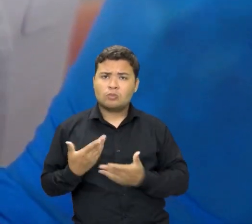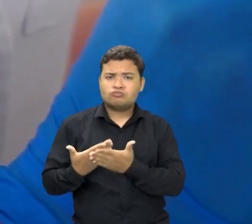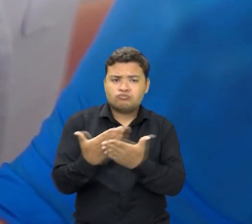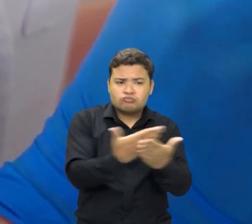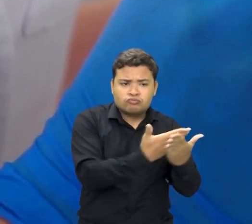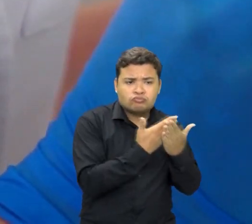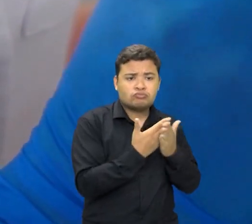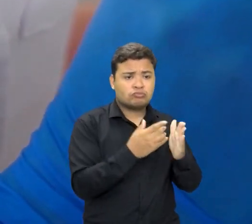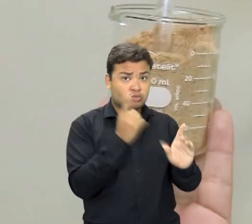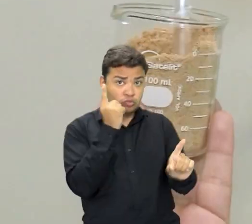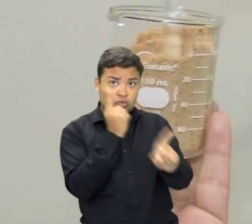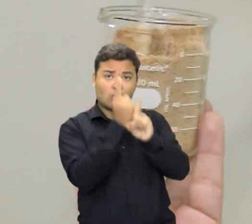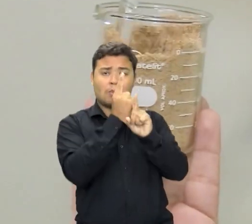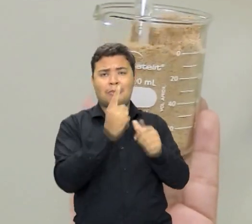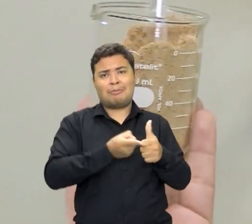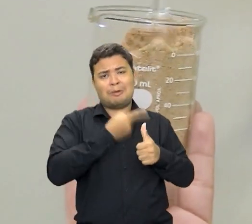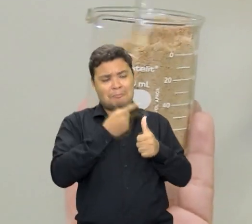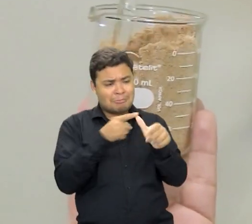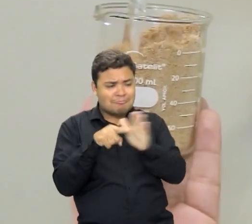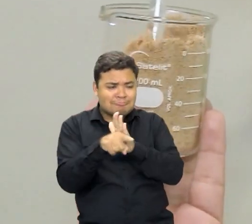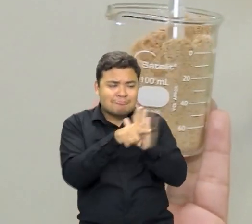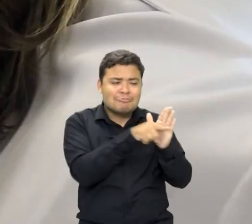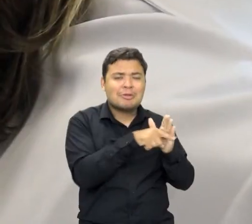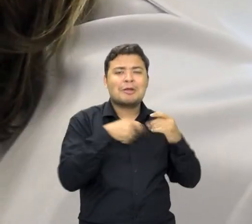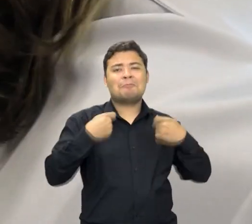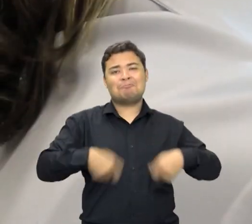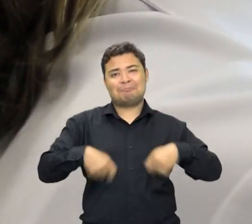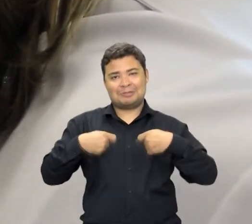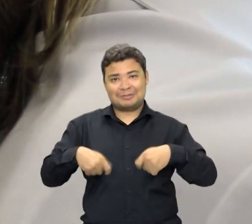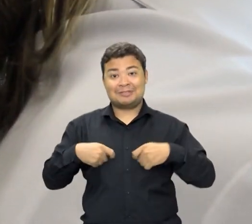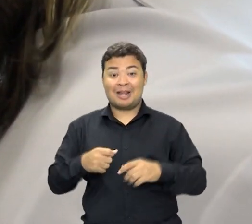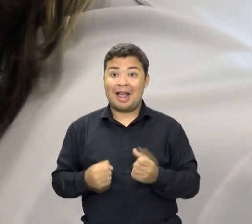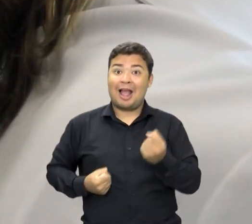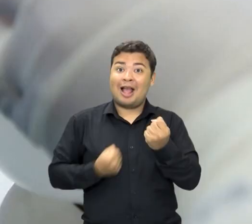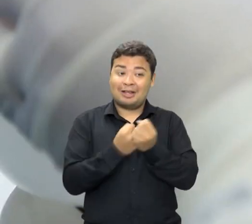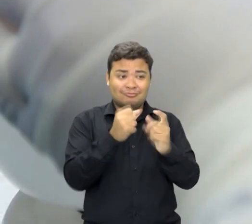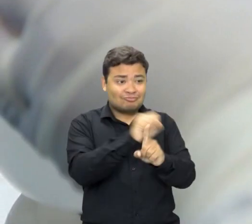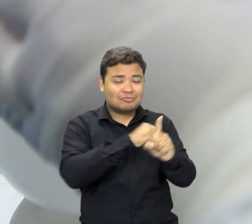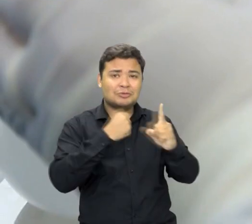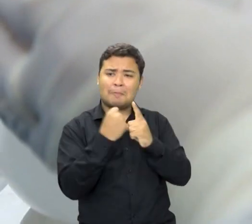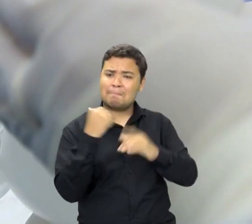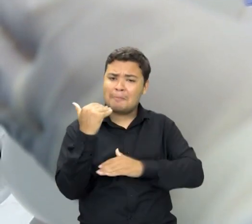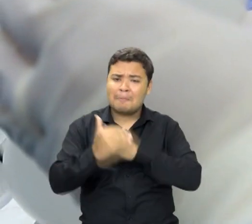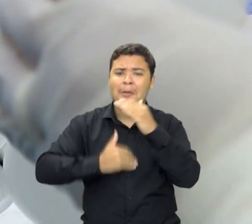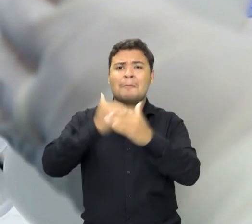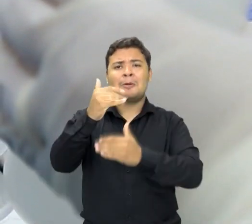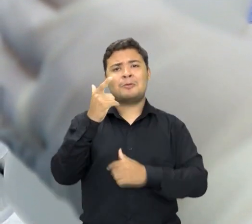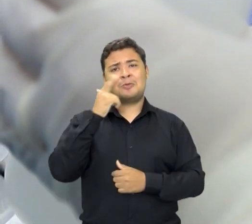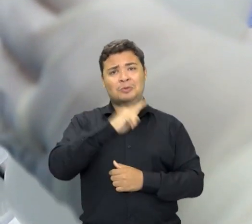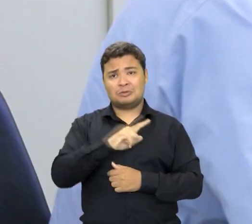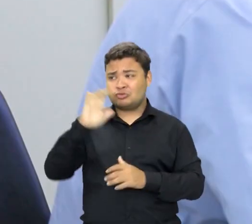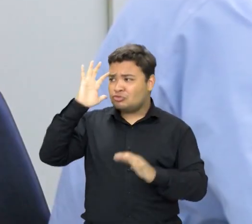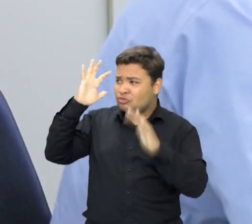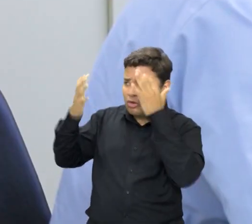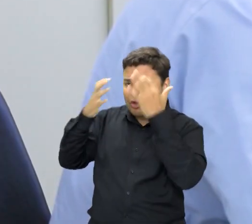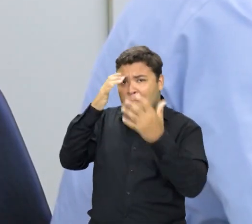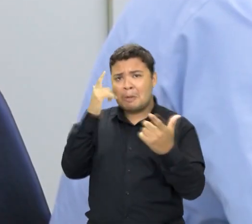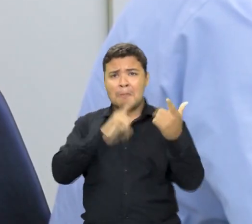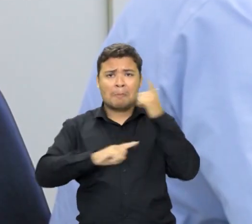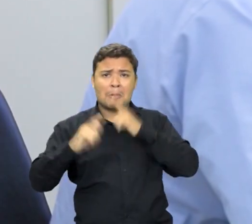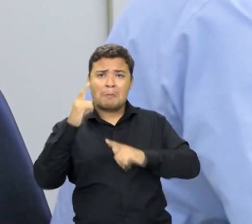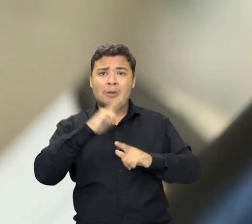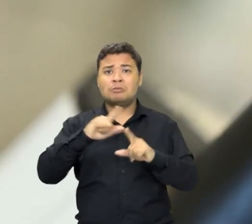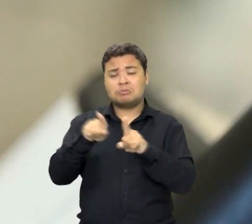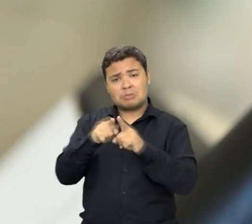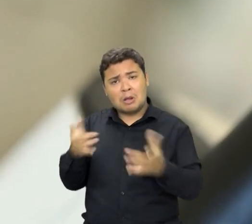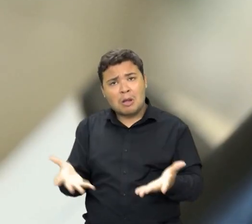Nenhuma descoberta humana começa sem pesquisa. É ela que faz a sociedade crescer e caminhar, que encontra